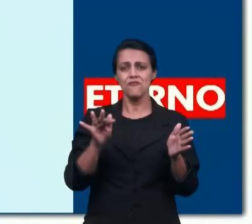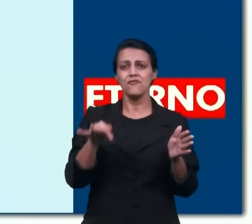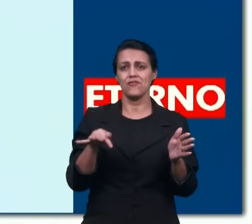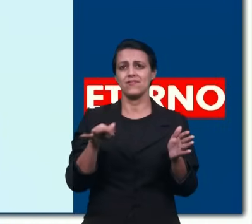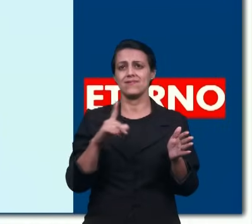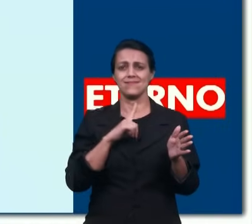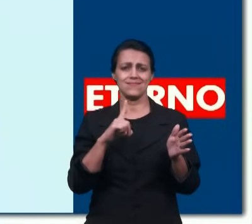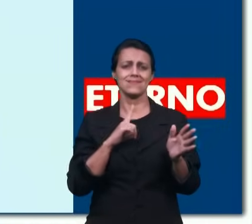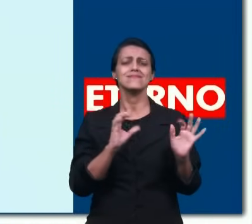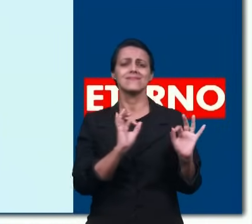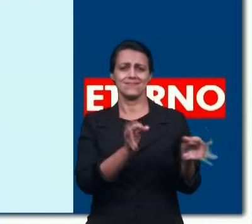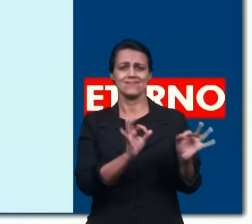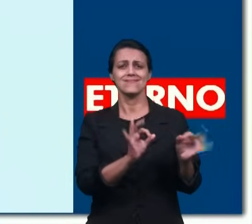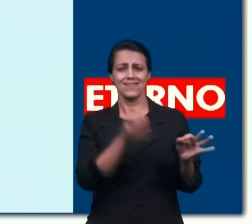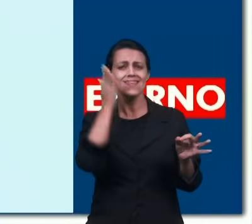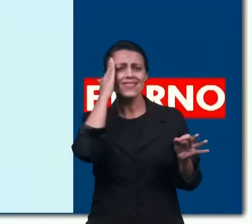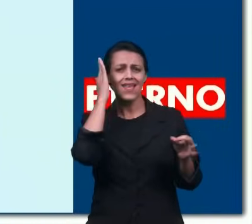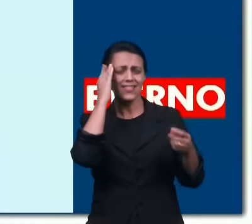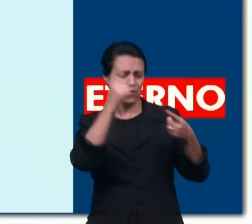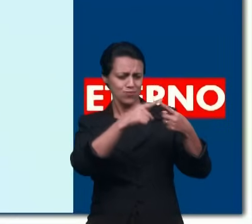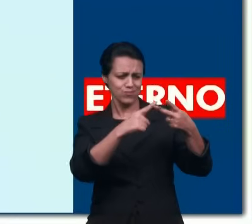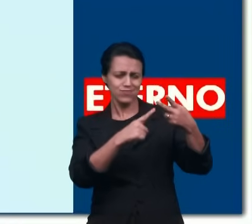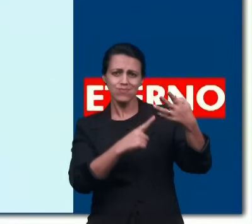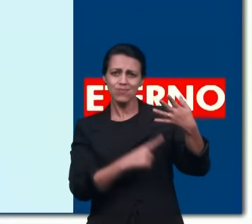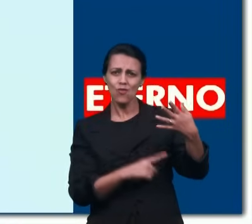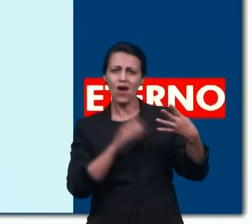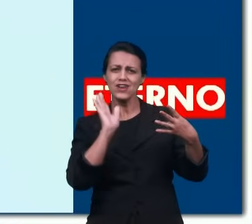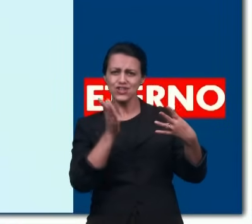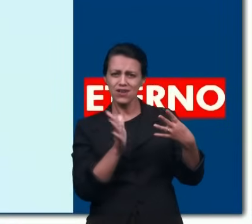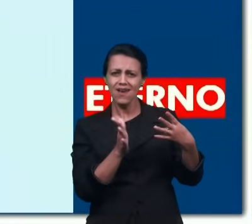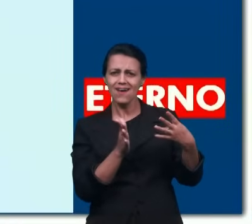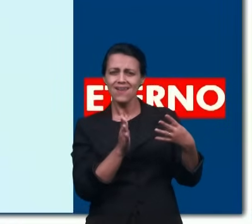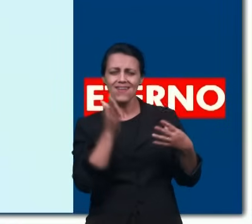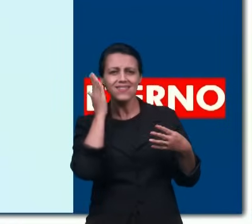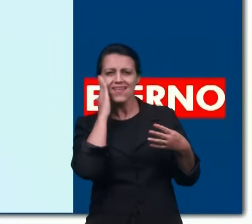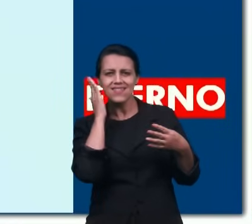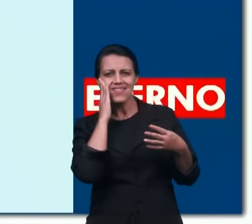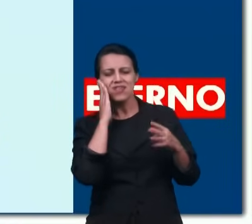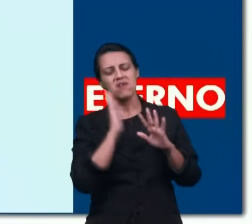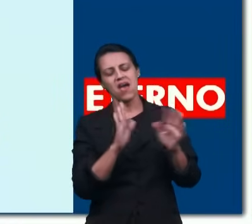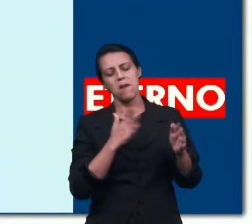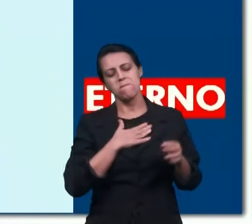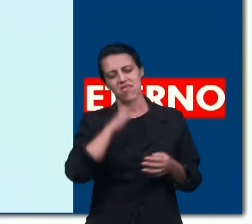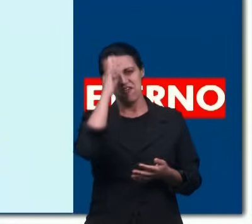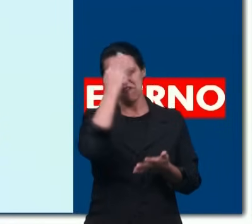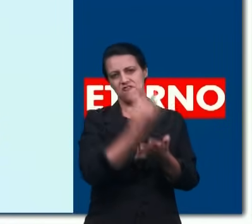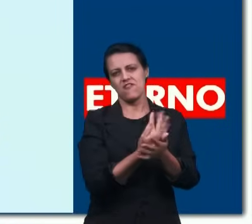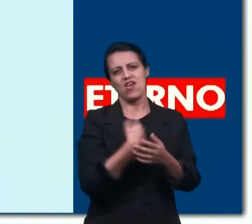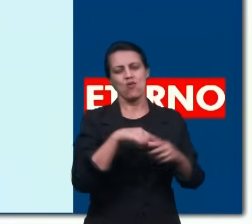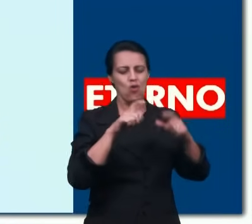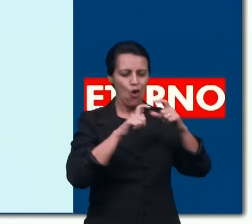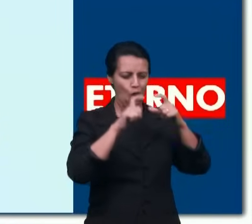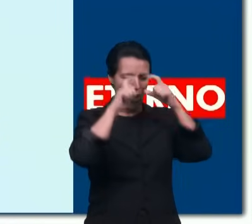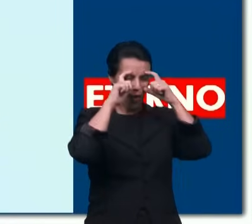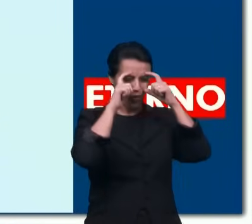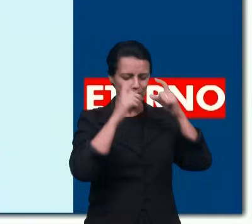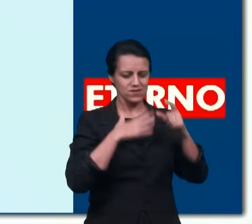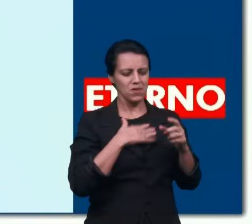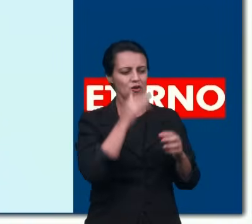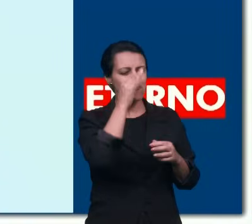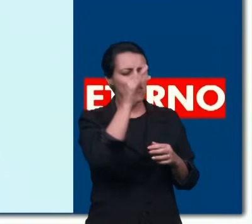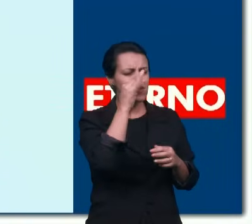está nas suas medidas, ele faz a fé ali em cima. Não, a minha fé está aqui nesse óculos aqui, outra fé no outro negócio, na